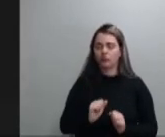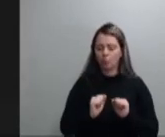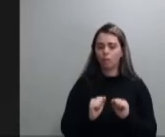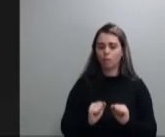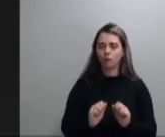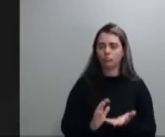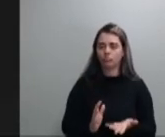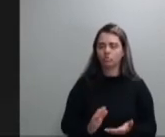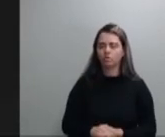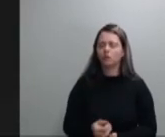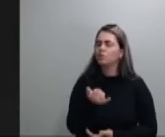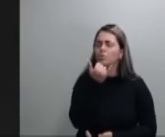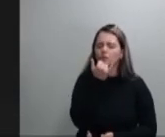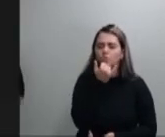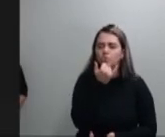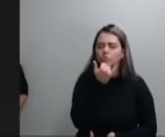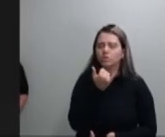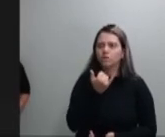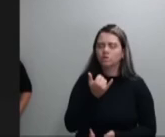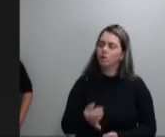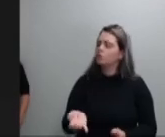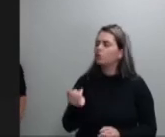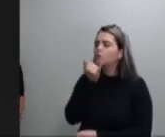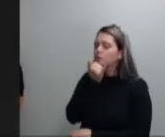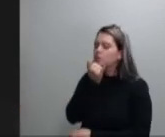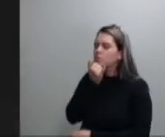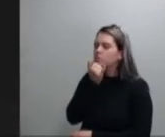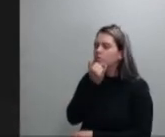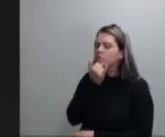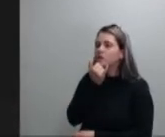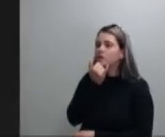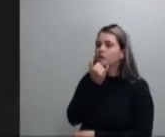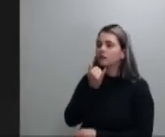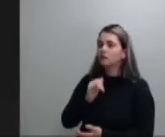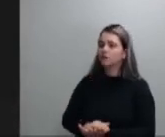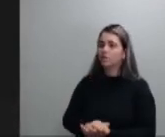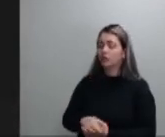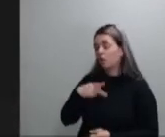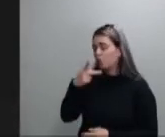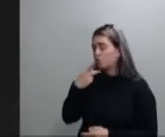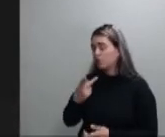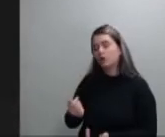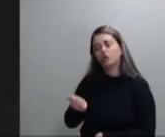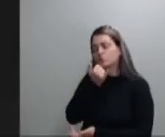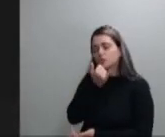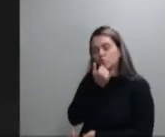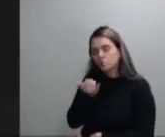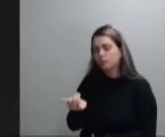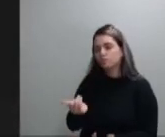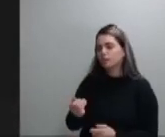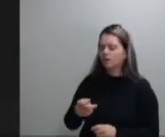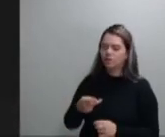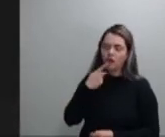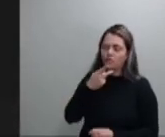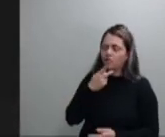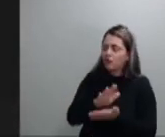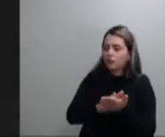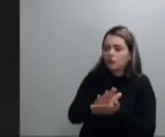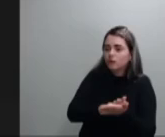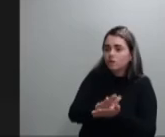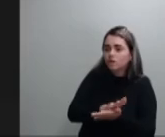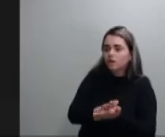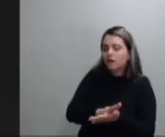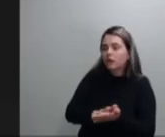eu peço desculpa eu não disse que você está nos colegas não foi ela que disse ninguém disse eu disse que nós estamos